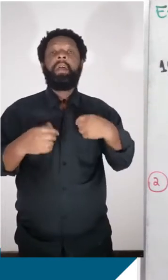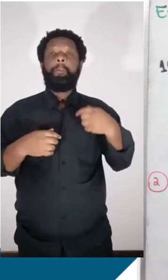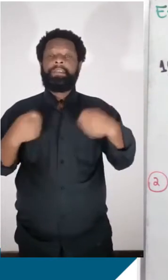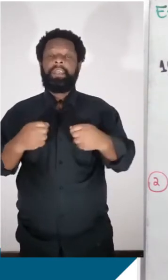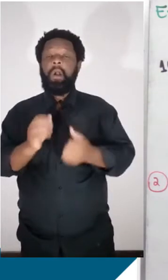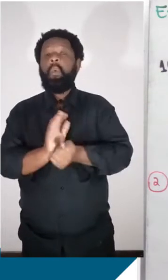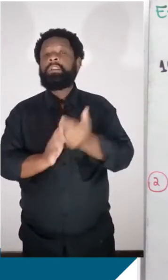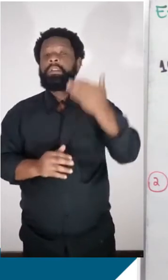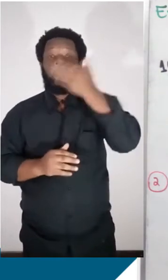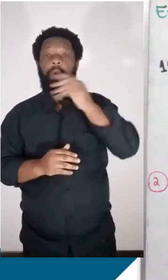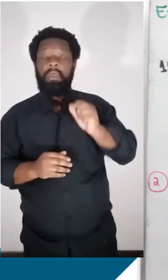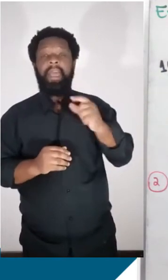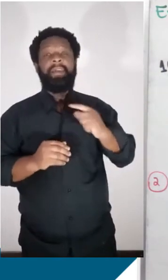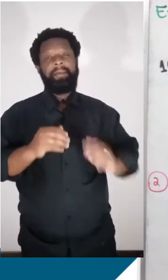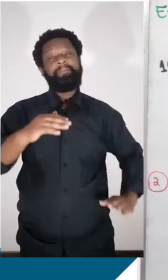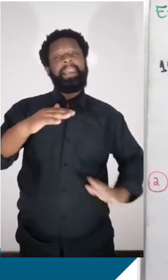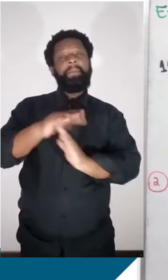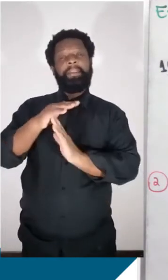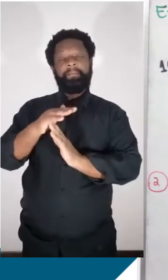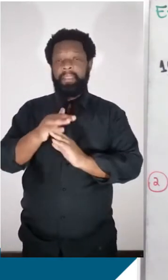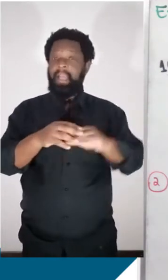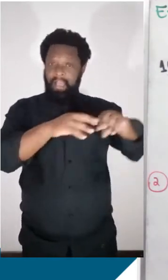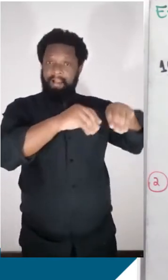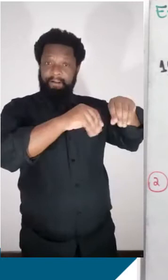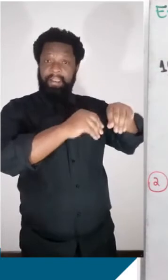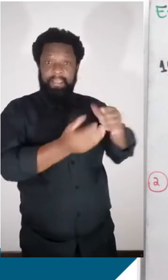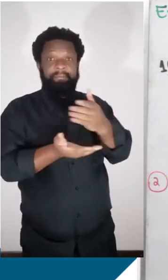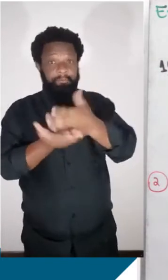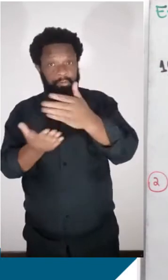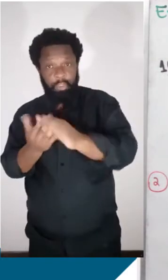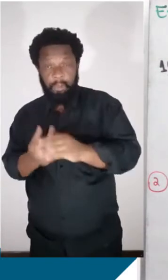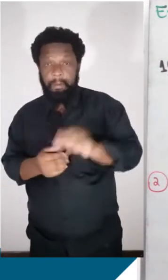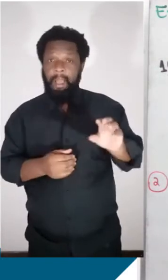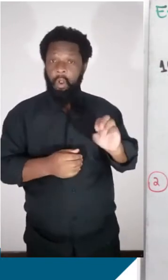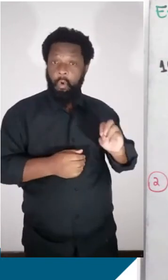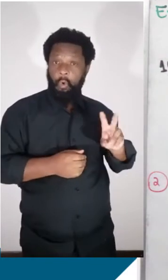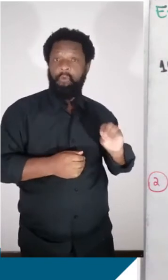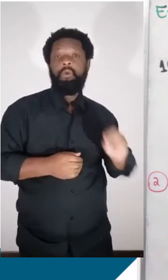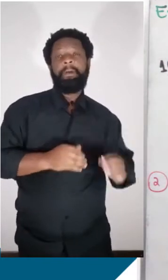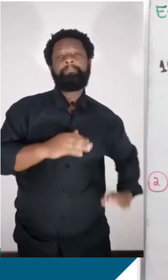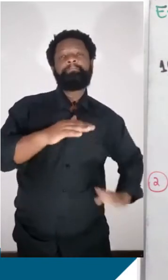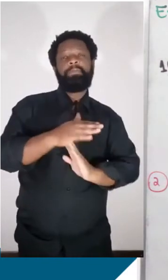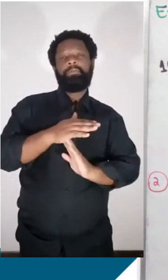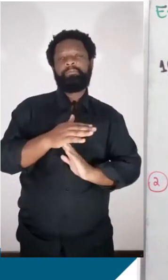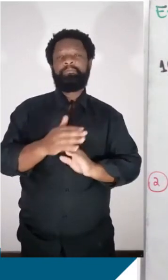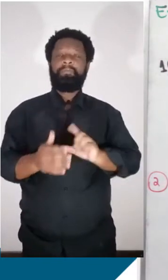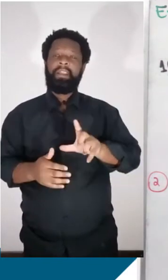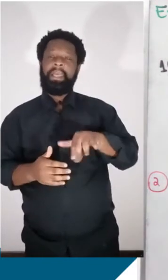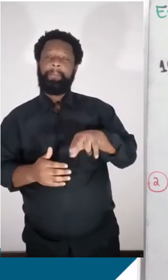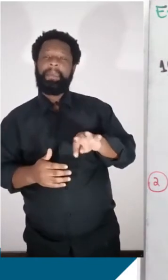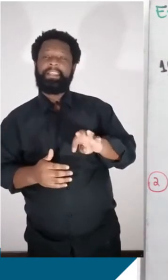de bolos que eu usei é o limitante. A farinha está em excesso e o ovo está limitando. Tá